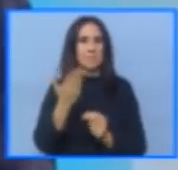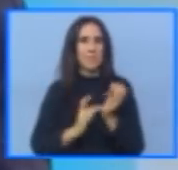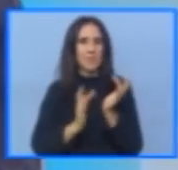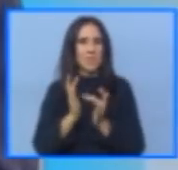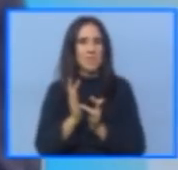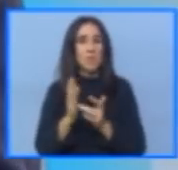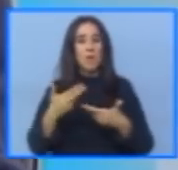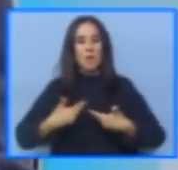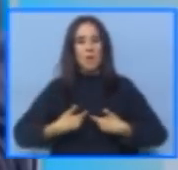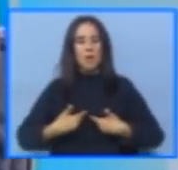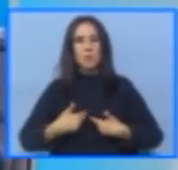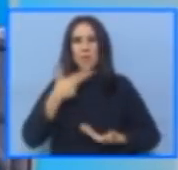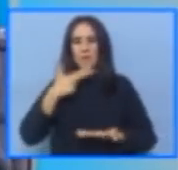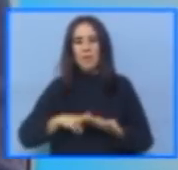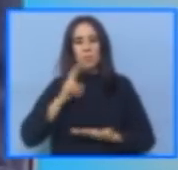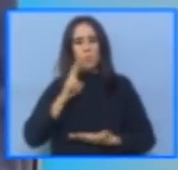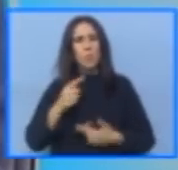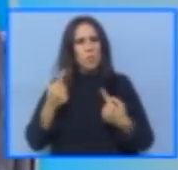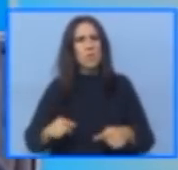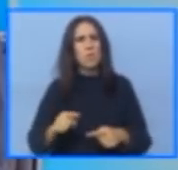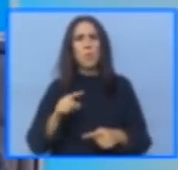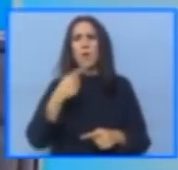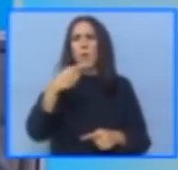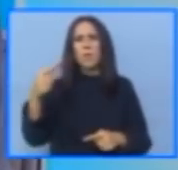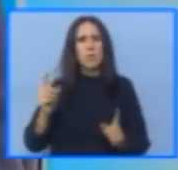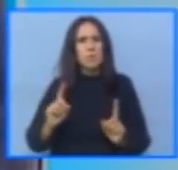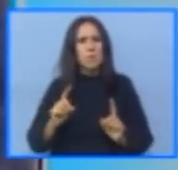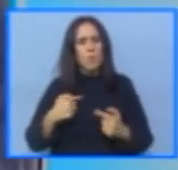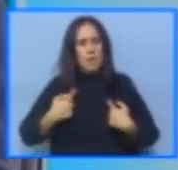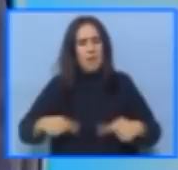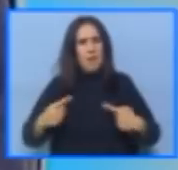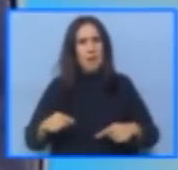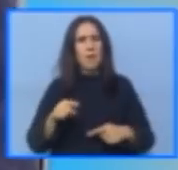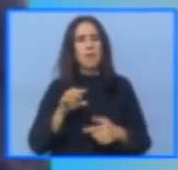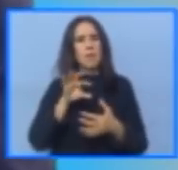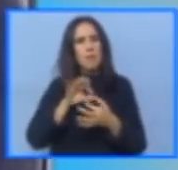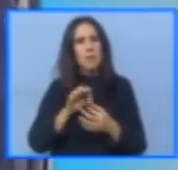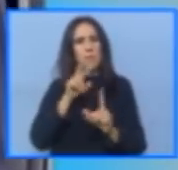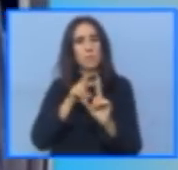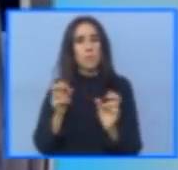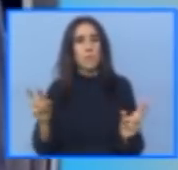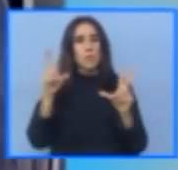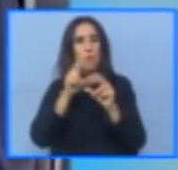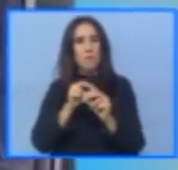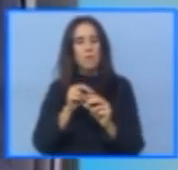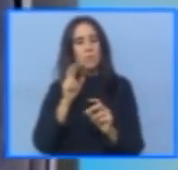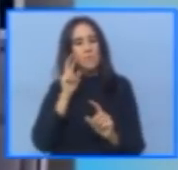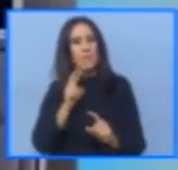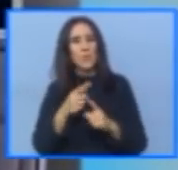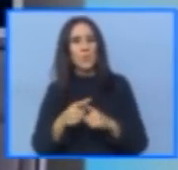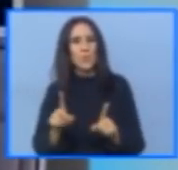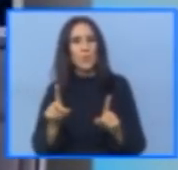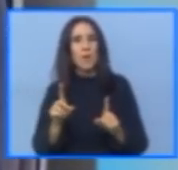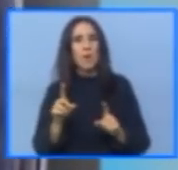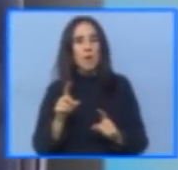Cristo, que me ajuda a ver a realidade, aquela que eu tenho, não outra, aquela que eu tenho sobre uma nova perspectiva, sobre um novo prisma, descobrindo coisas